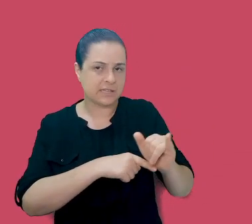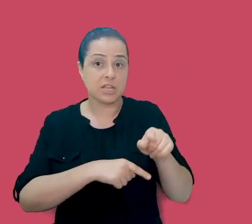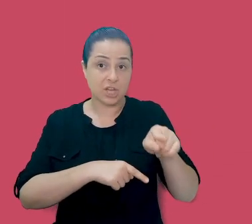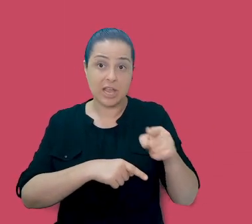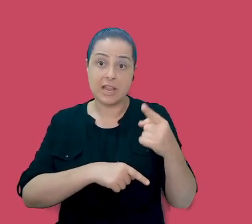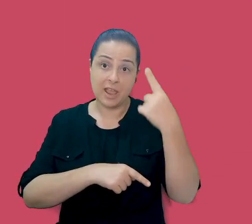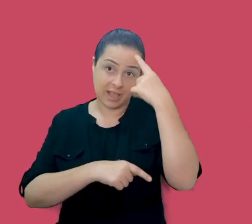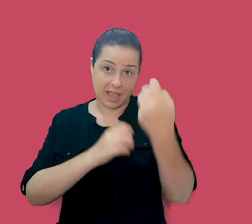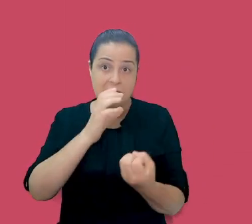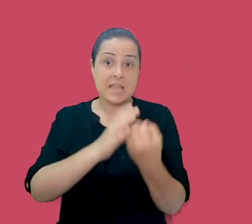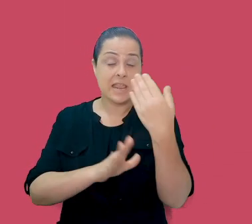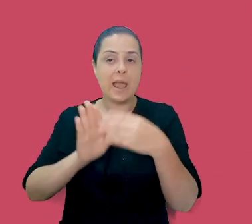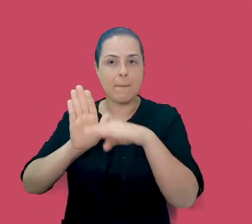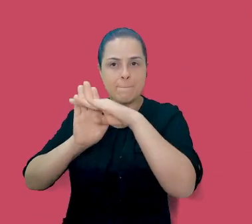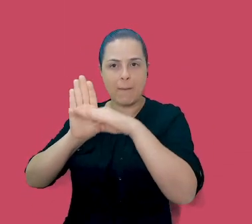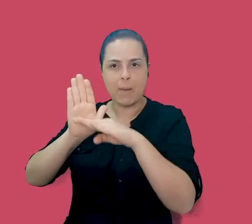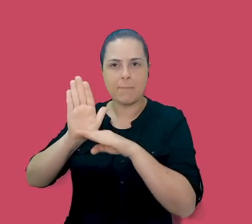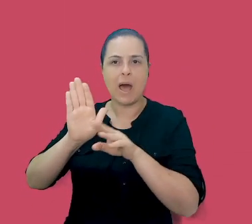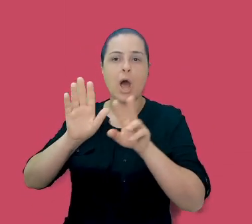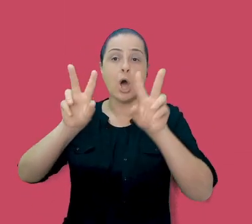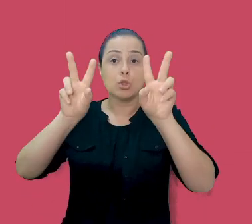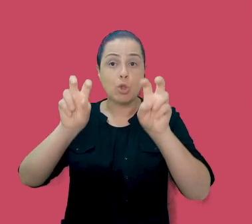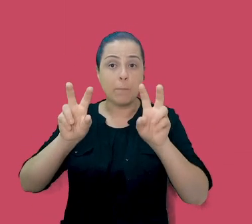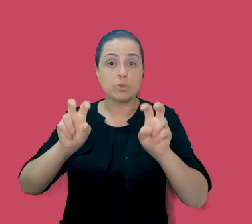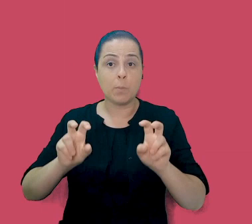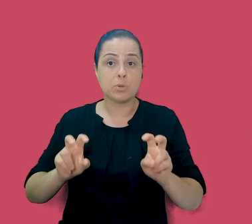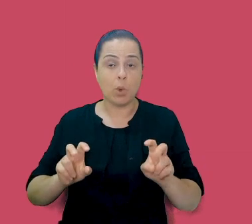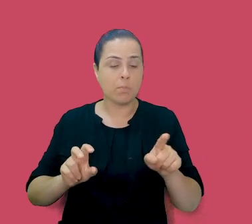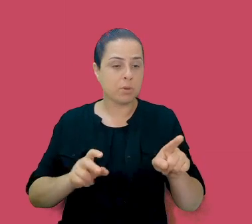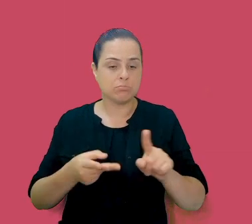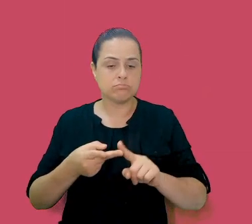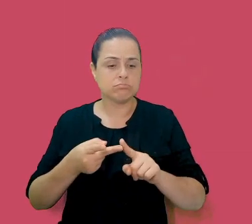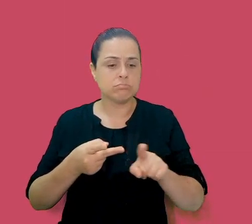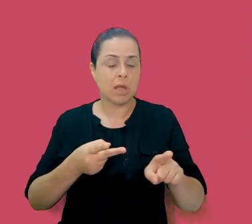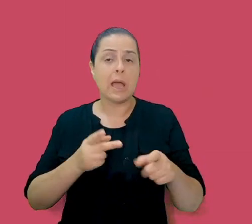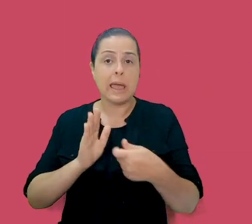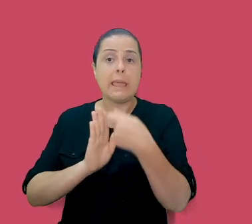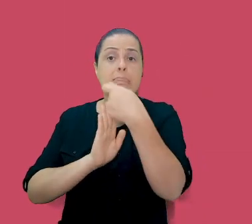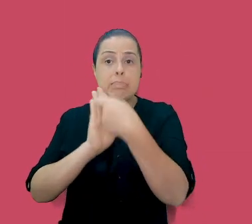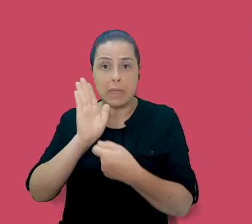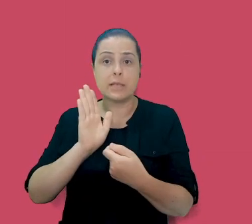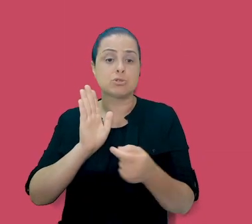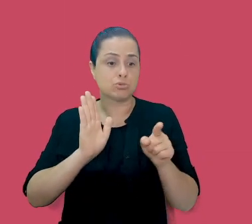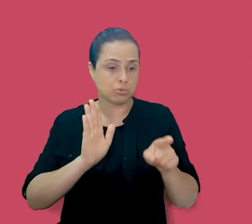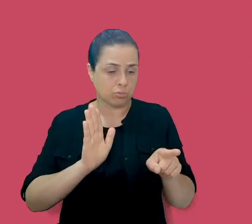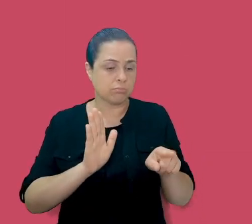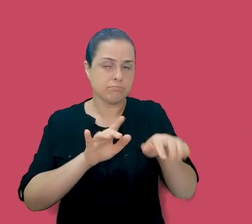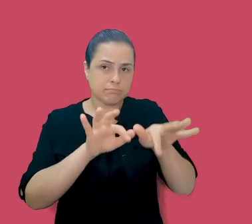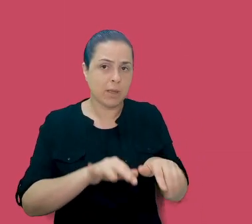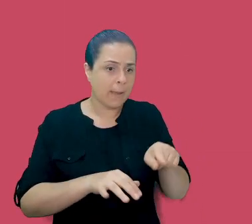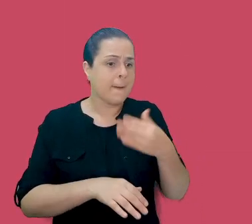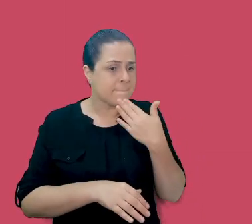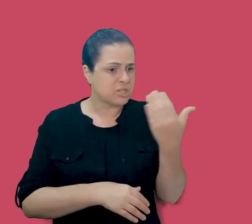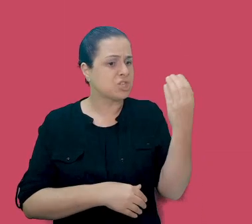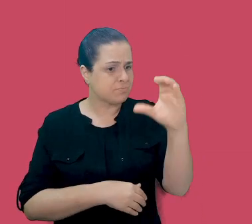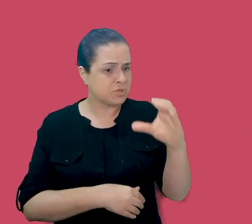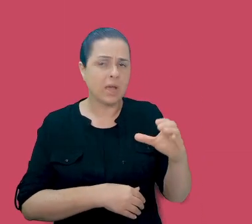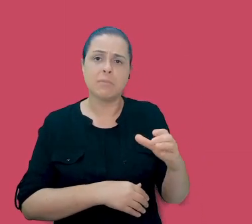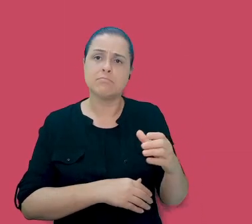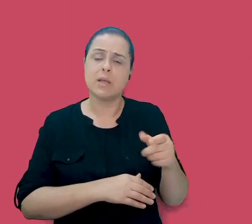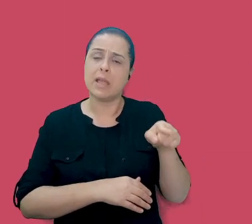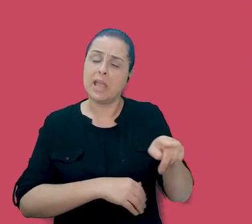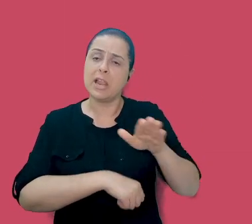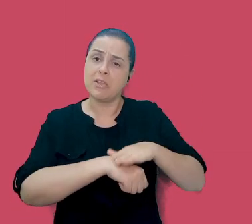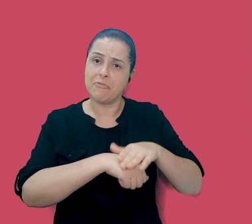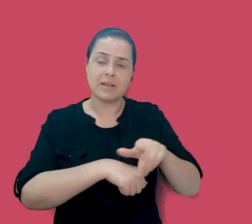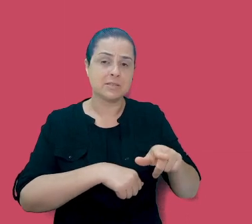de tópicos para você fazer, como você tem que falar, crie o texto de cada uma das postagens, ele vai postando cada uma das coisas. Assim,